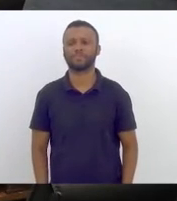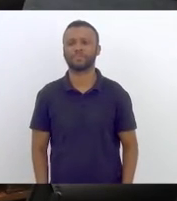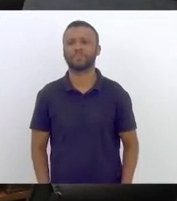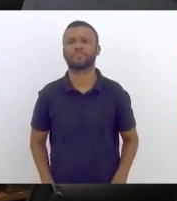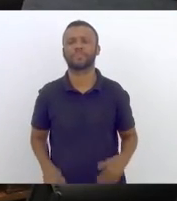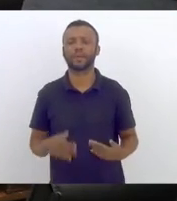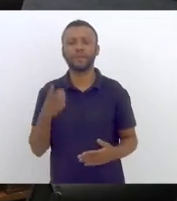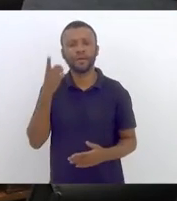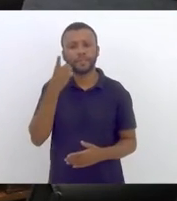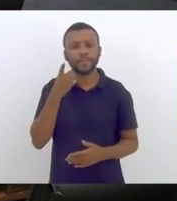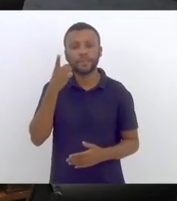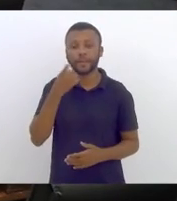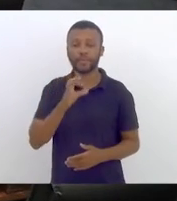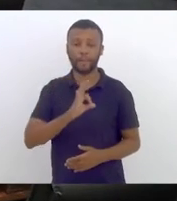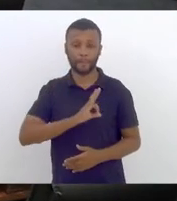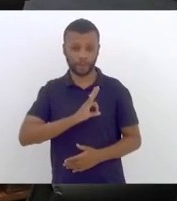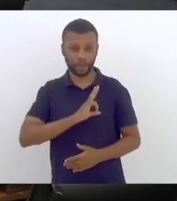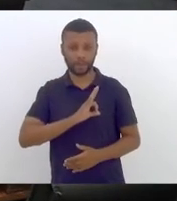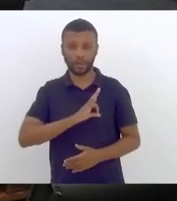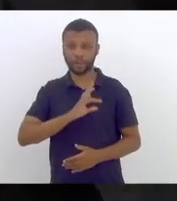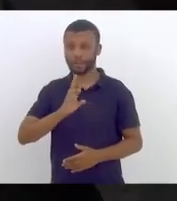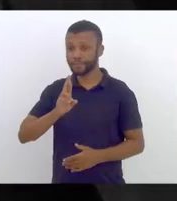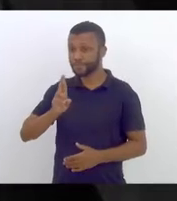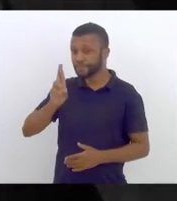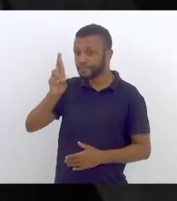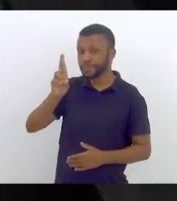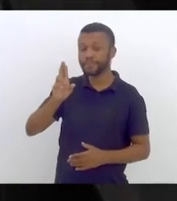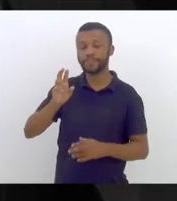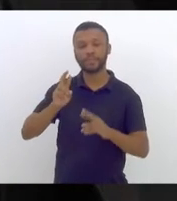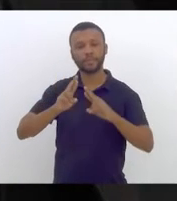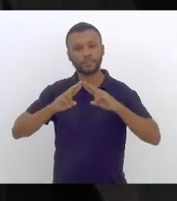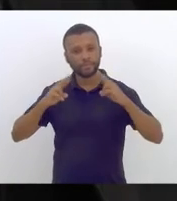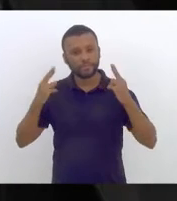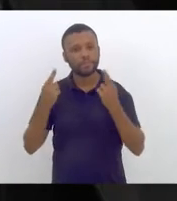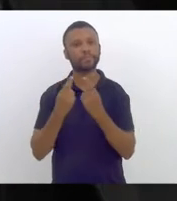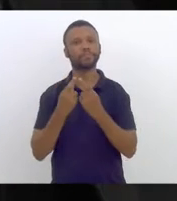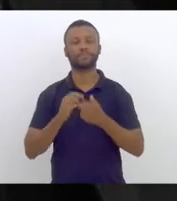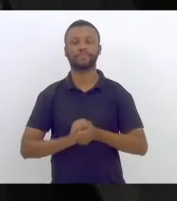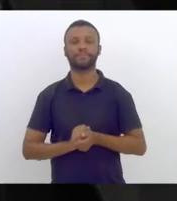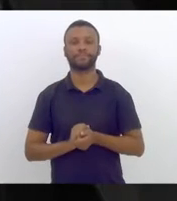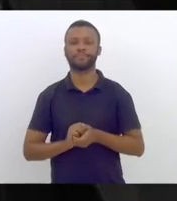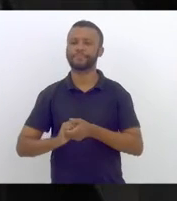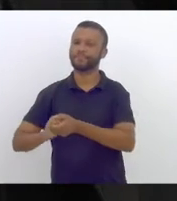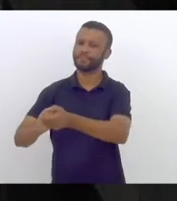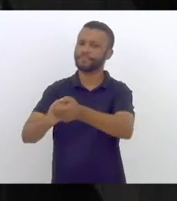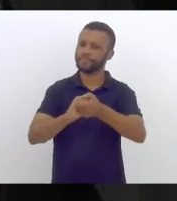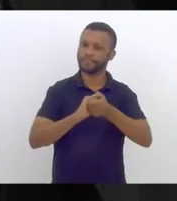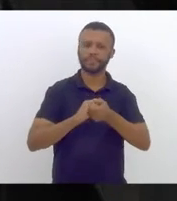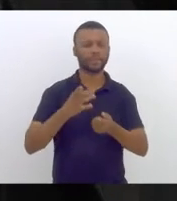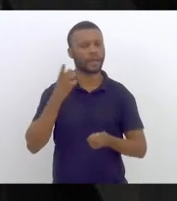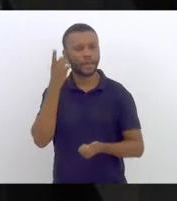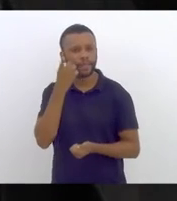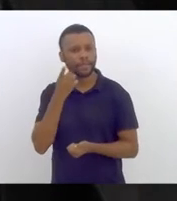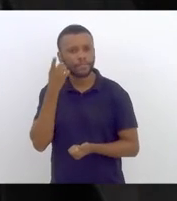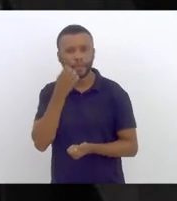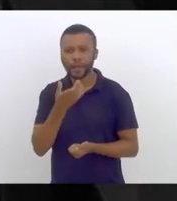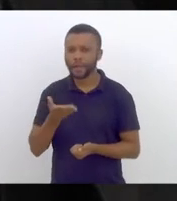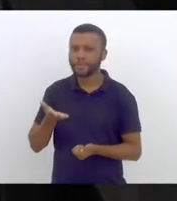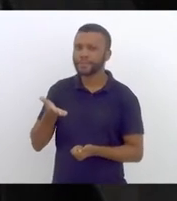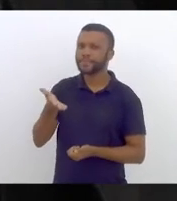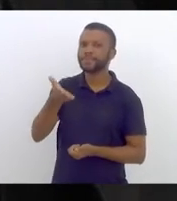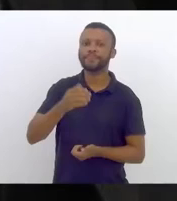Deputada Marta Rocha, presidindo aqui a nossa sessão. Senhoras deputadas, senhores deputados,